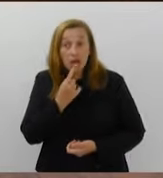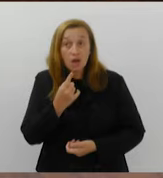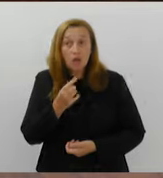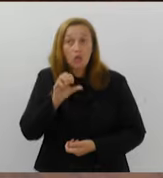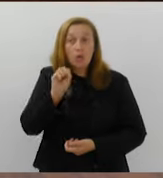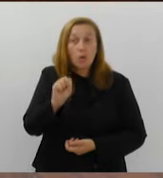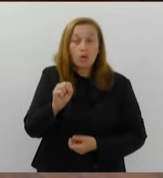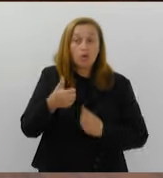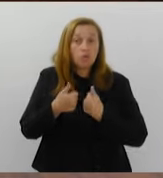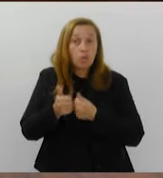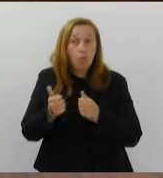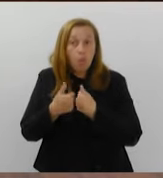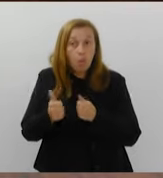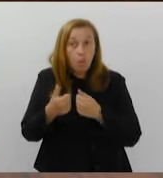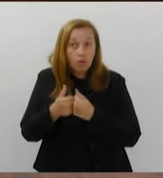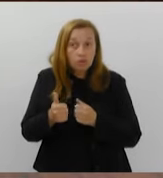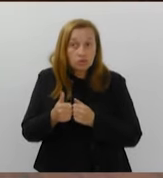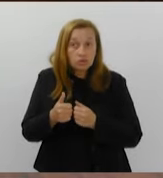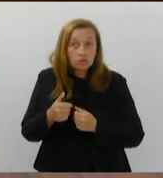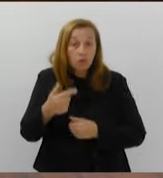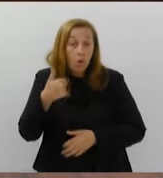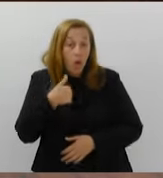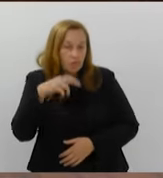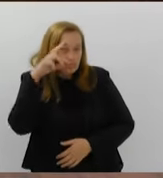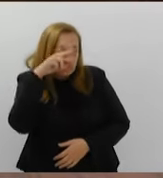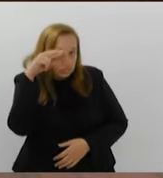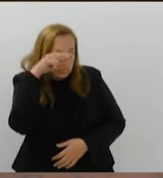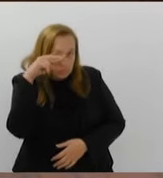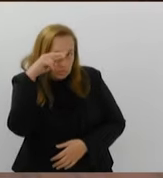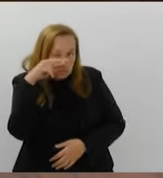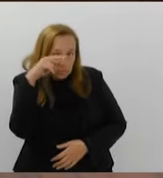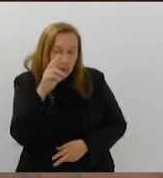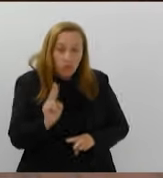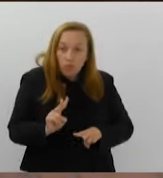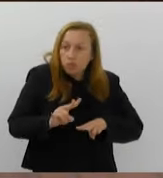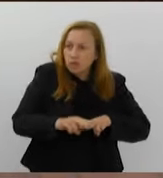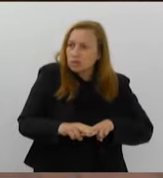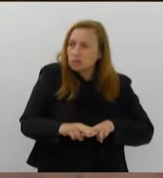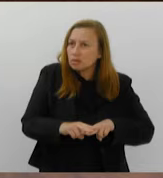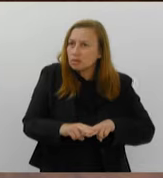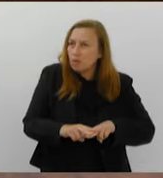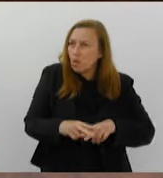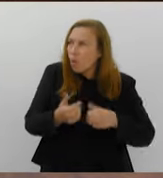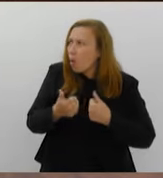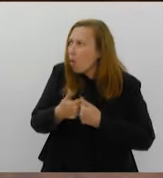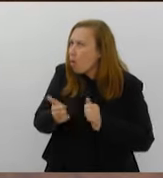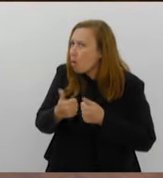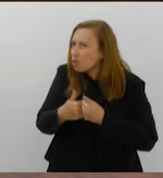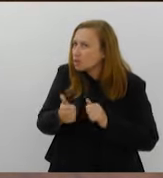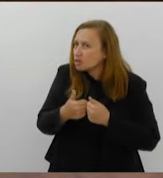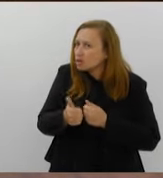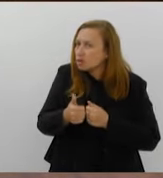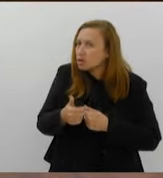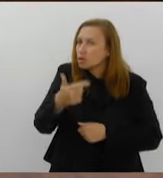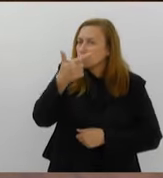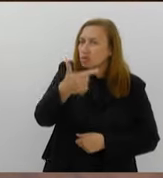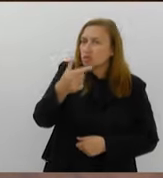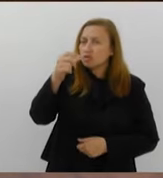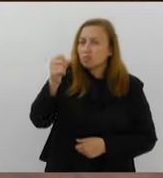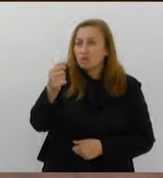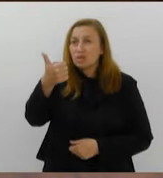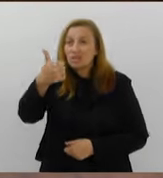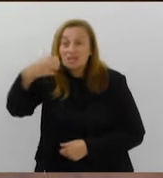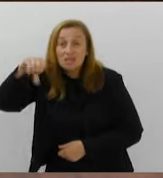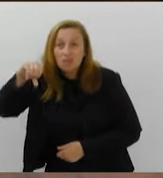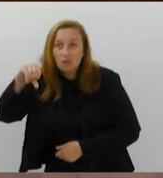8 ônibus que, quando fui fazer a fiscalização, foram apreendidos. Ônibus, desde